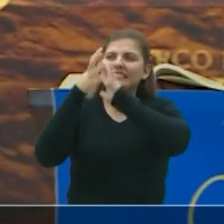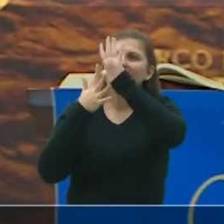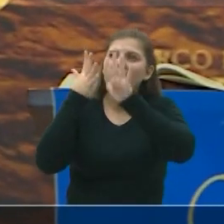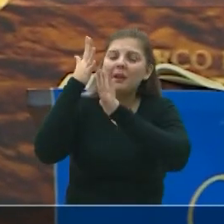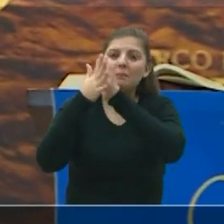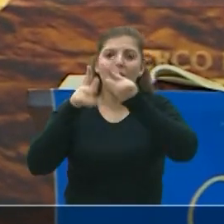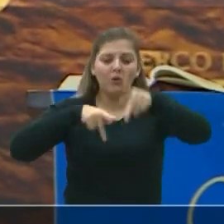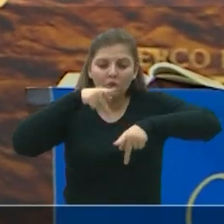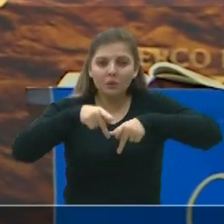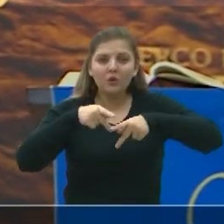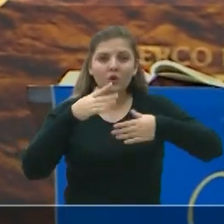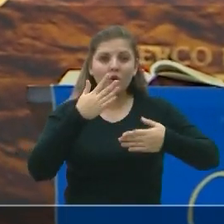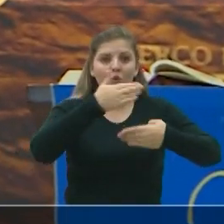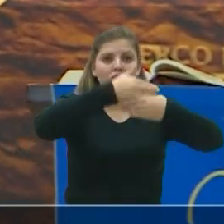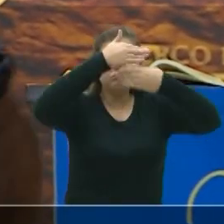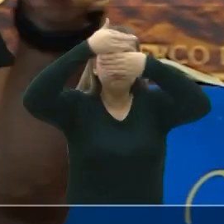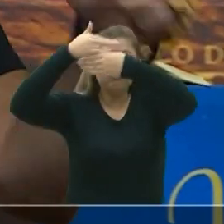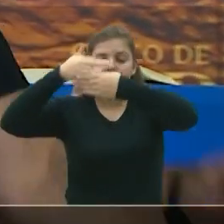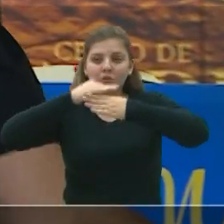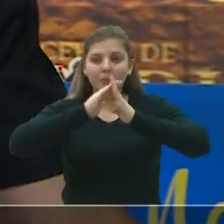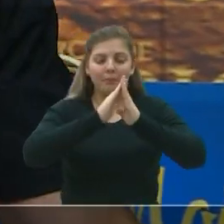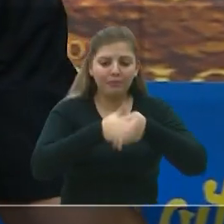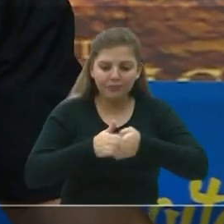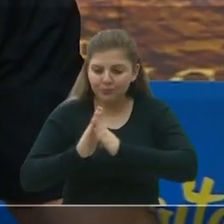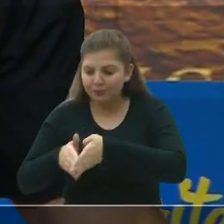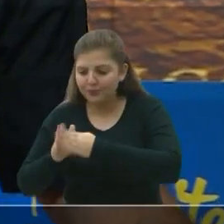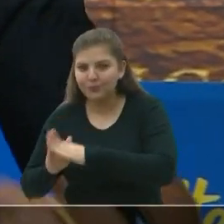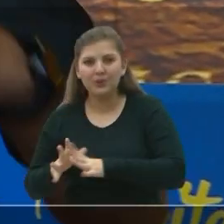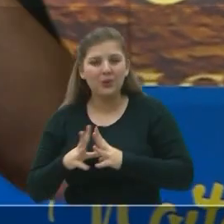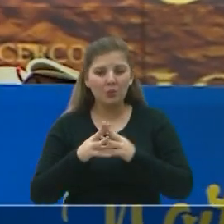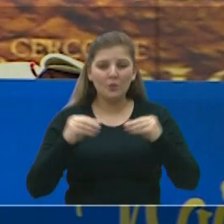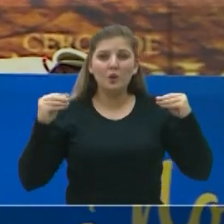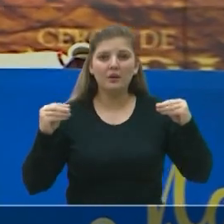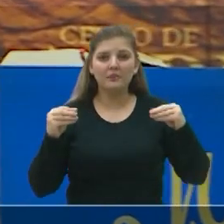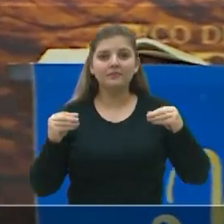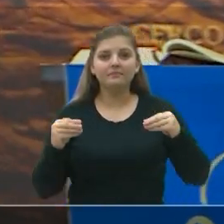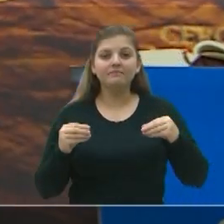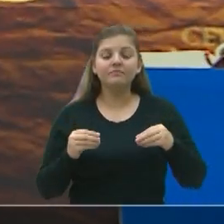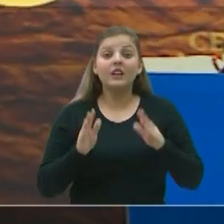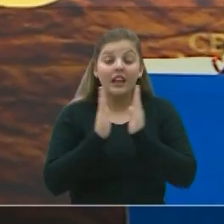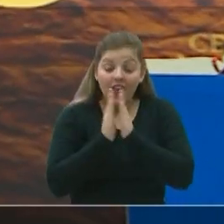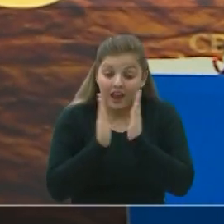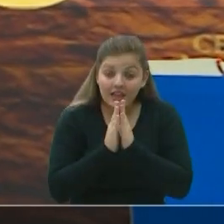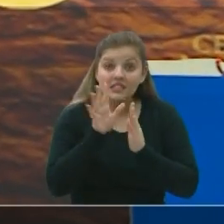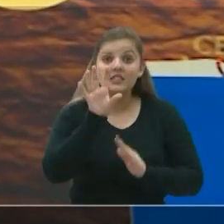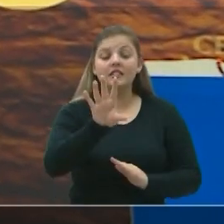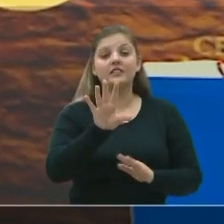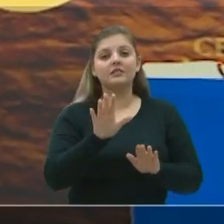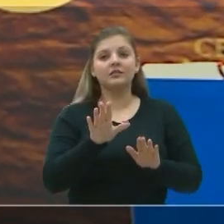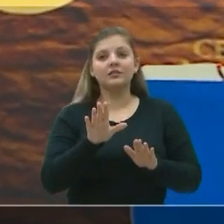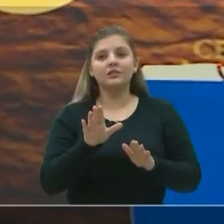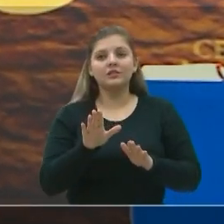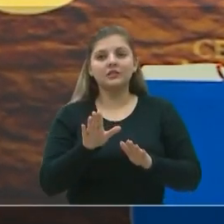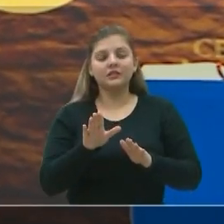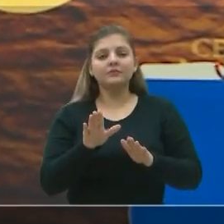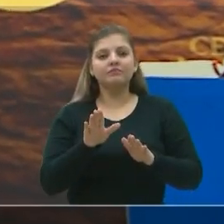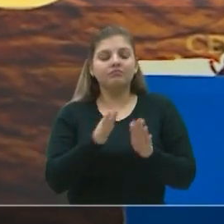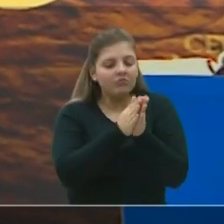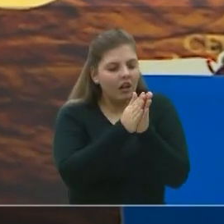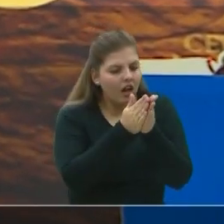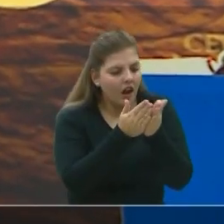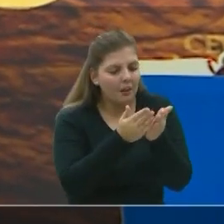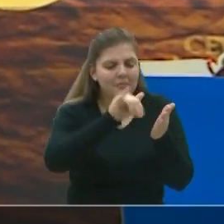Resisto, chega na tua casa, não precisa ser agora, mas chegando em casa, abre em Josué